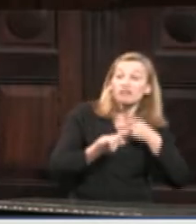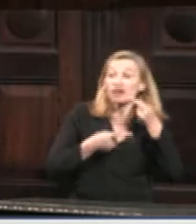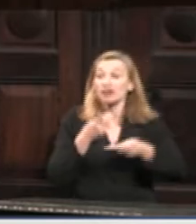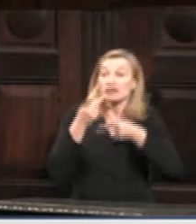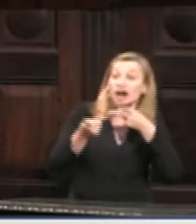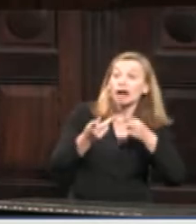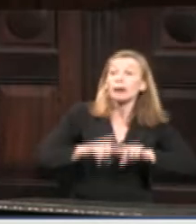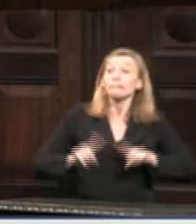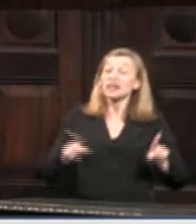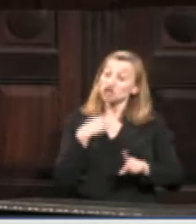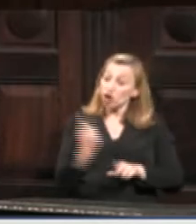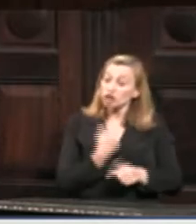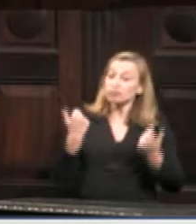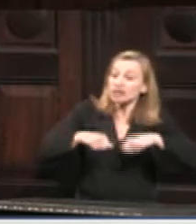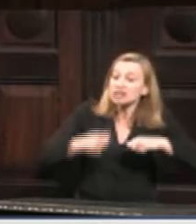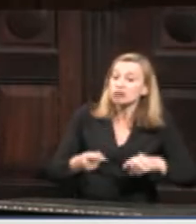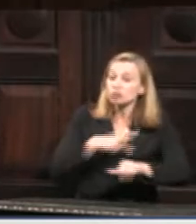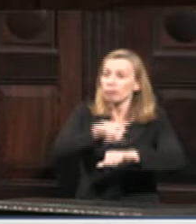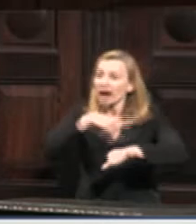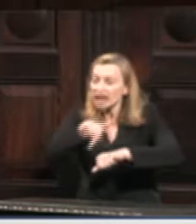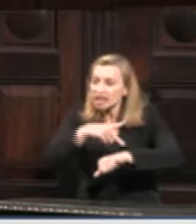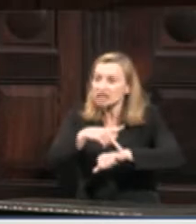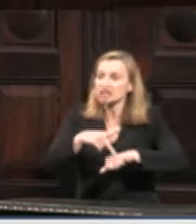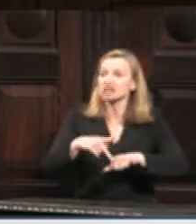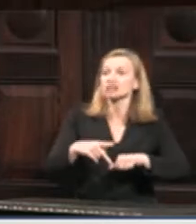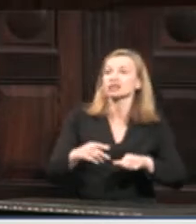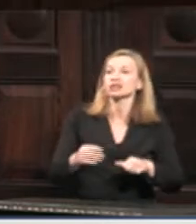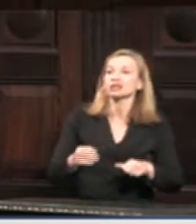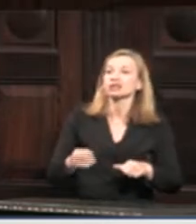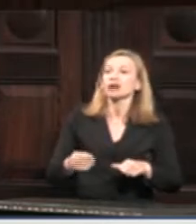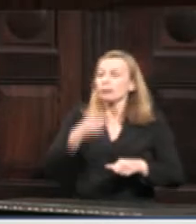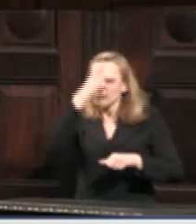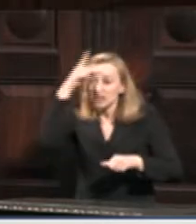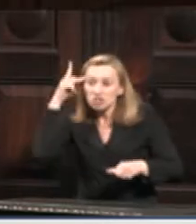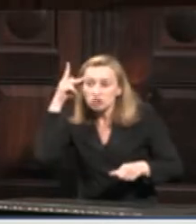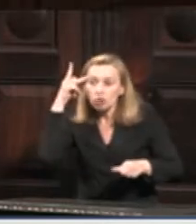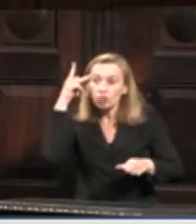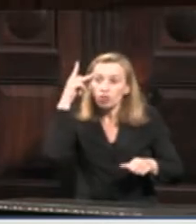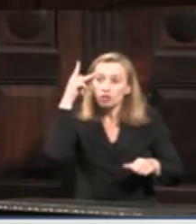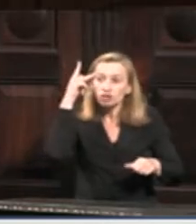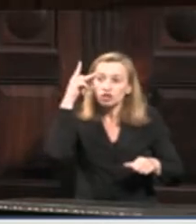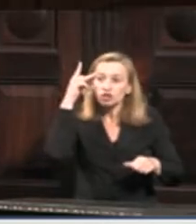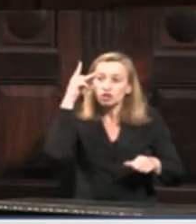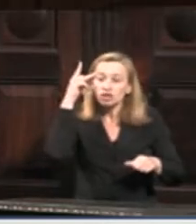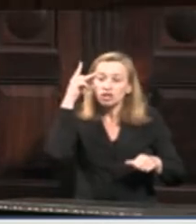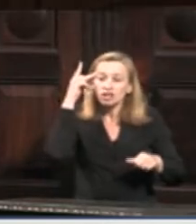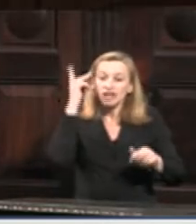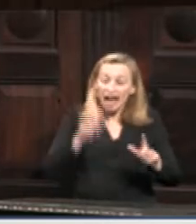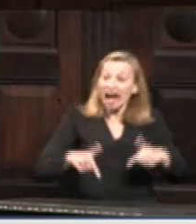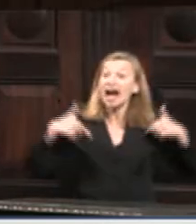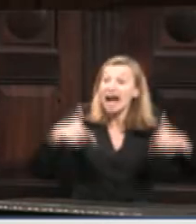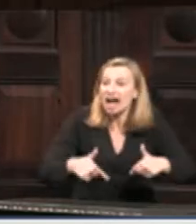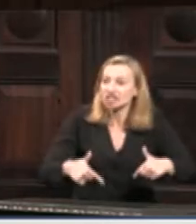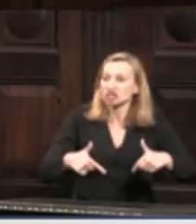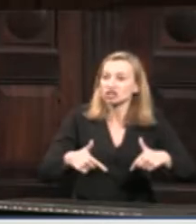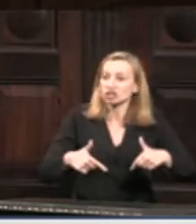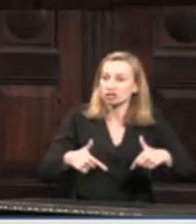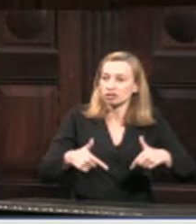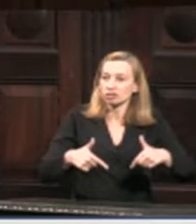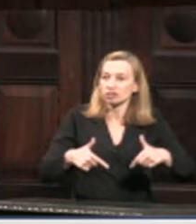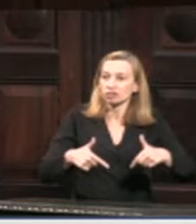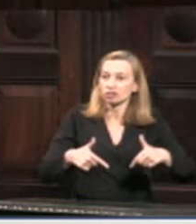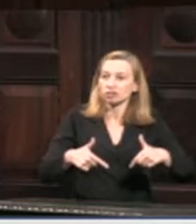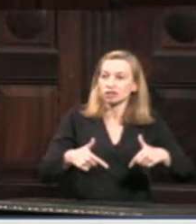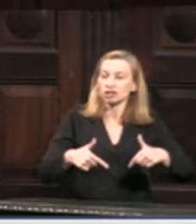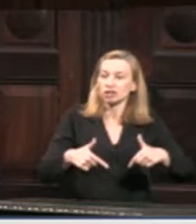país e nesse parlamento e nesse estado de pessoas que construam ponte. E Vossa Excelência, deputado